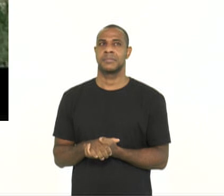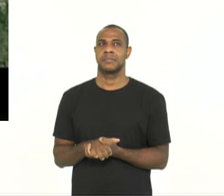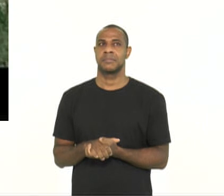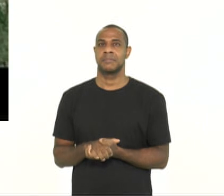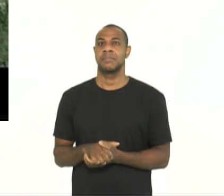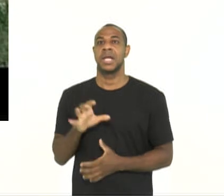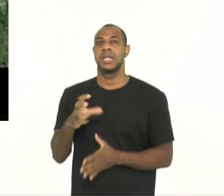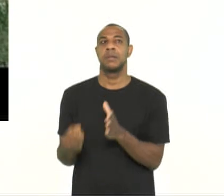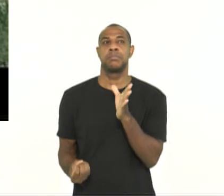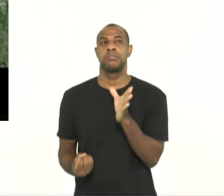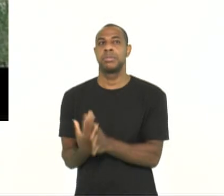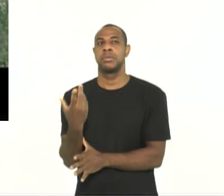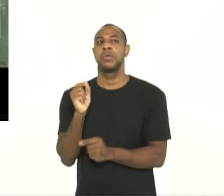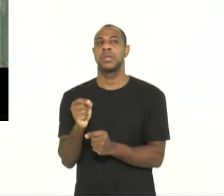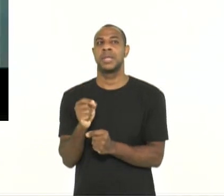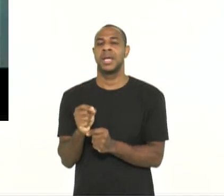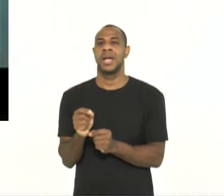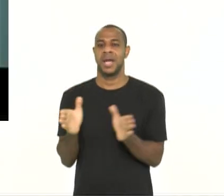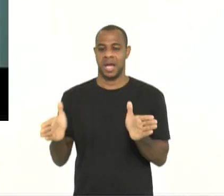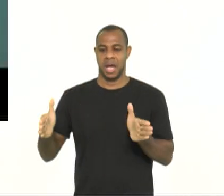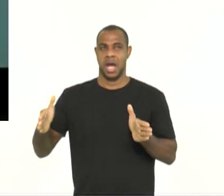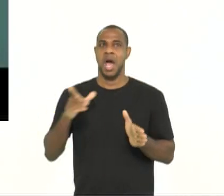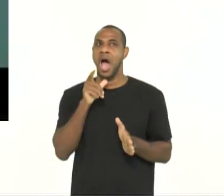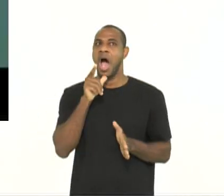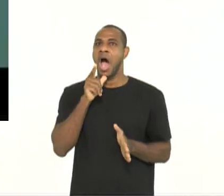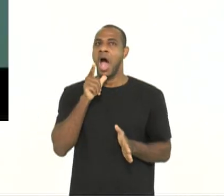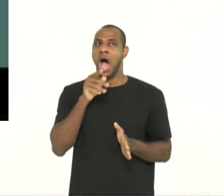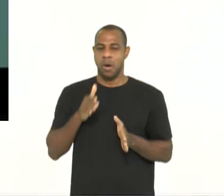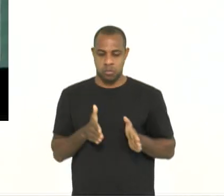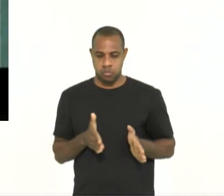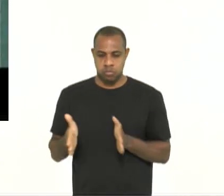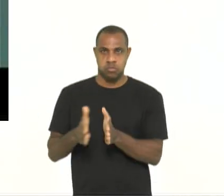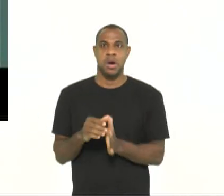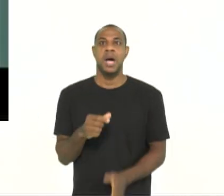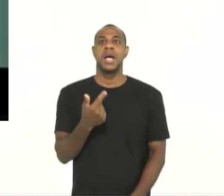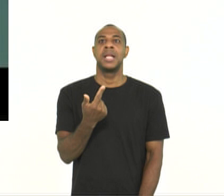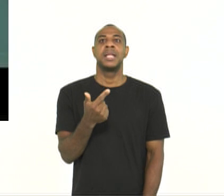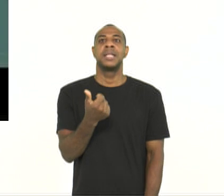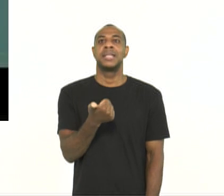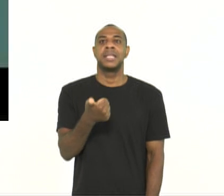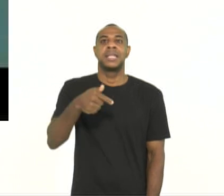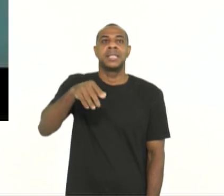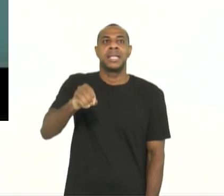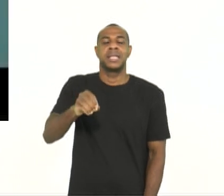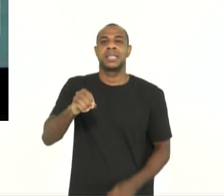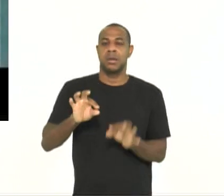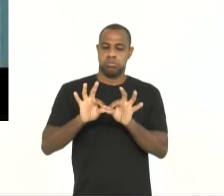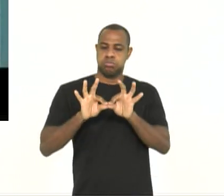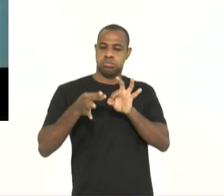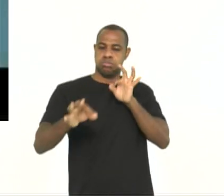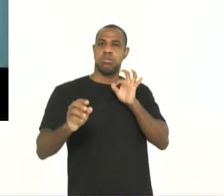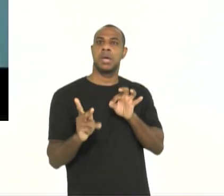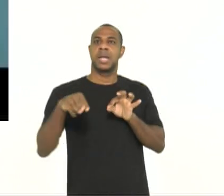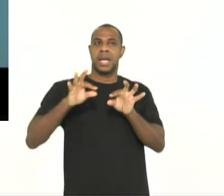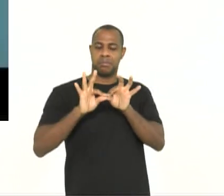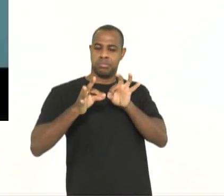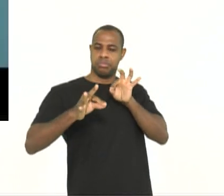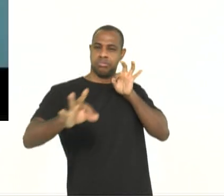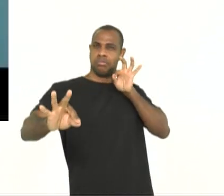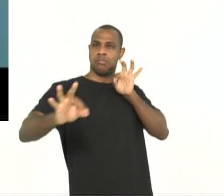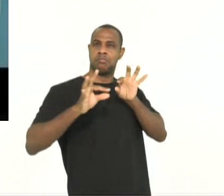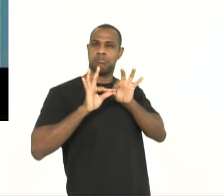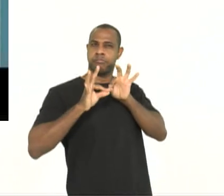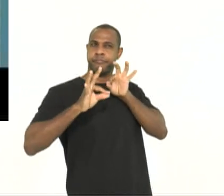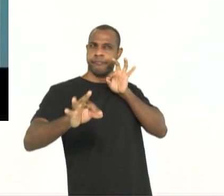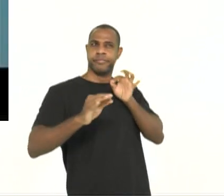Assim surgiu o reservatório. 170 quilômetros de extensão, 29 bilhões de